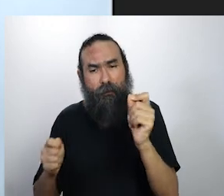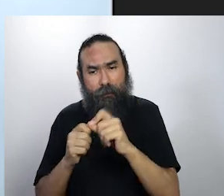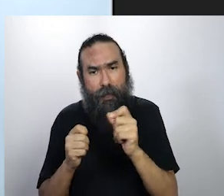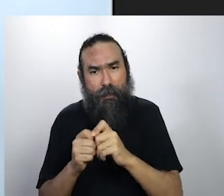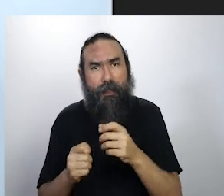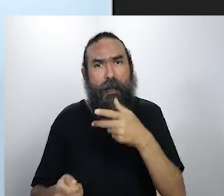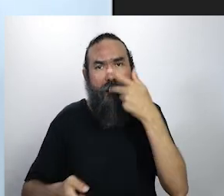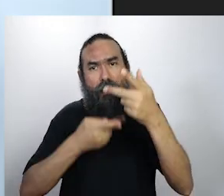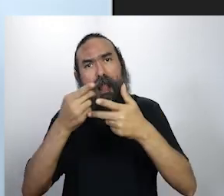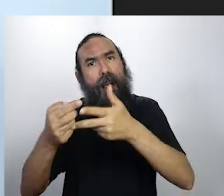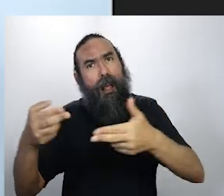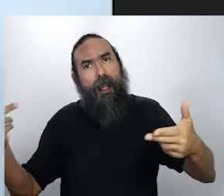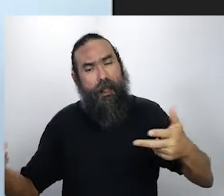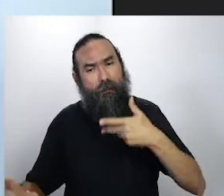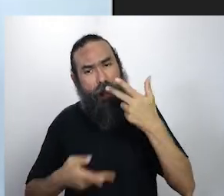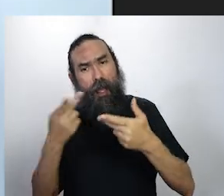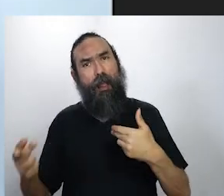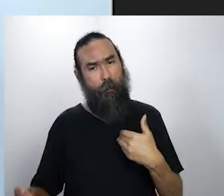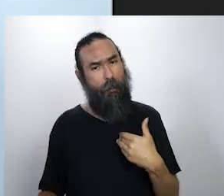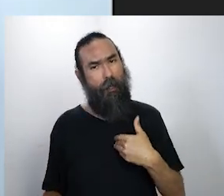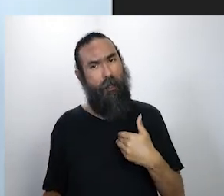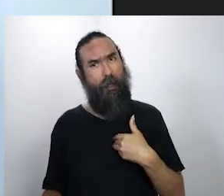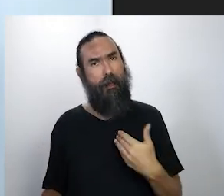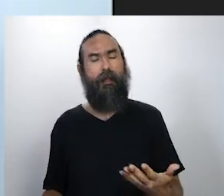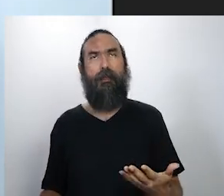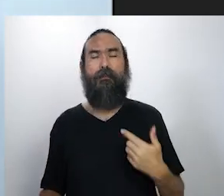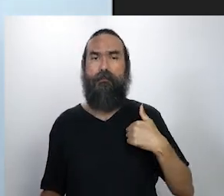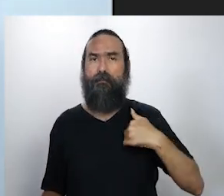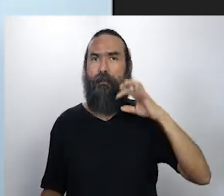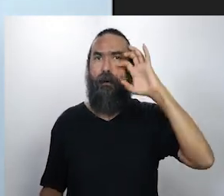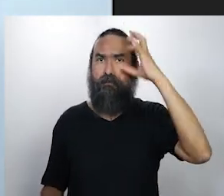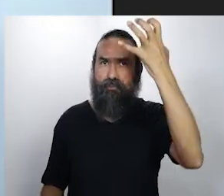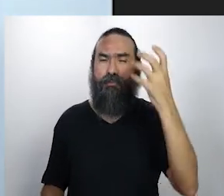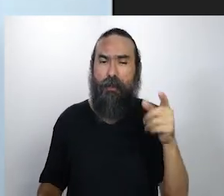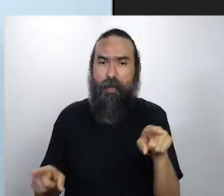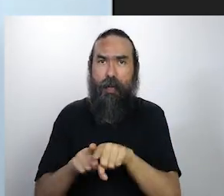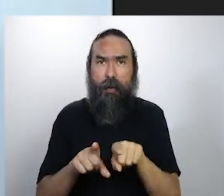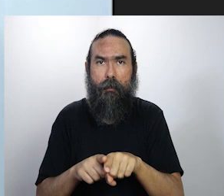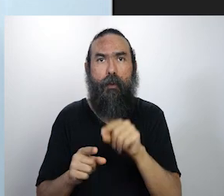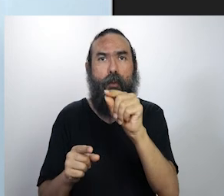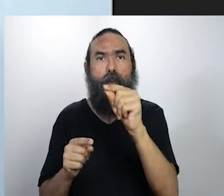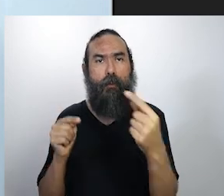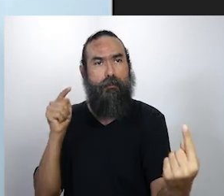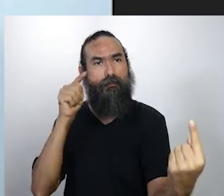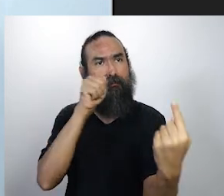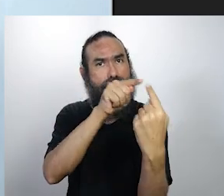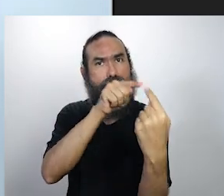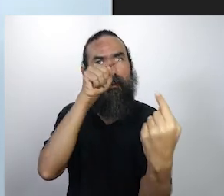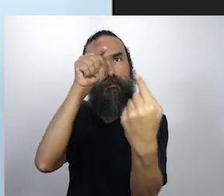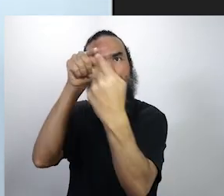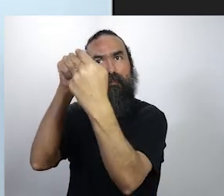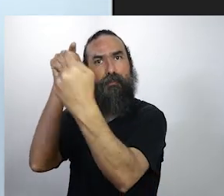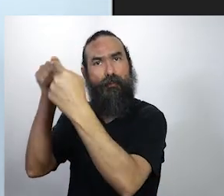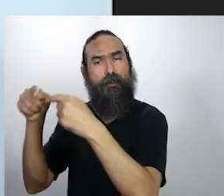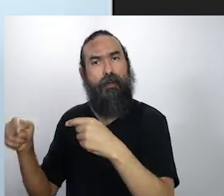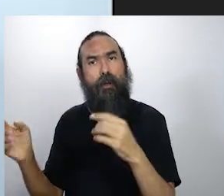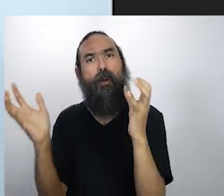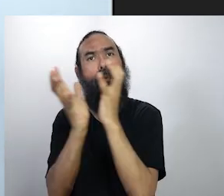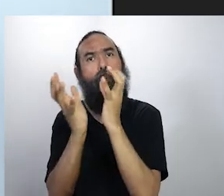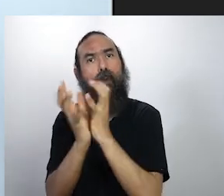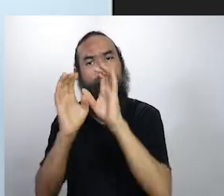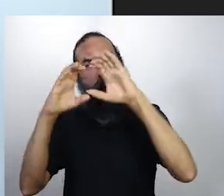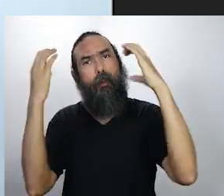e muitos líderes quilombola me procurando, Silene, vamos conversar também, vamos fazer isso já era no segundo, terceiro mês já